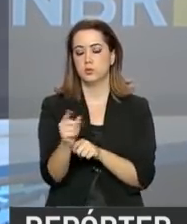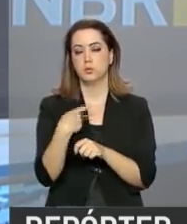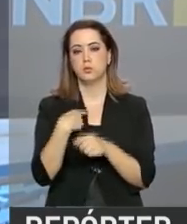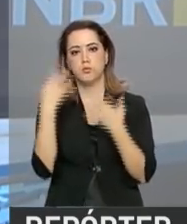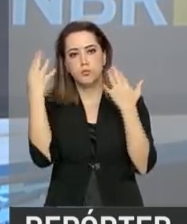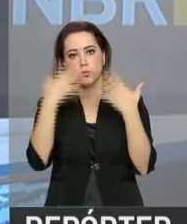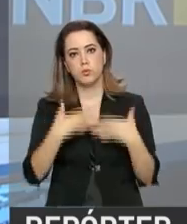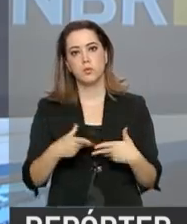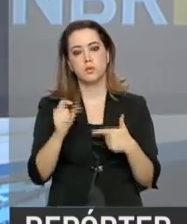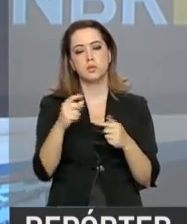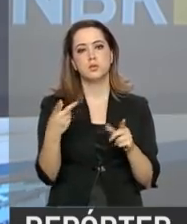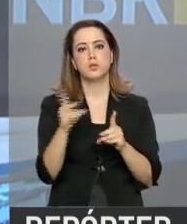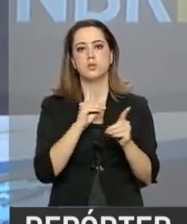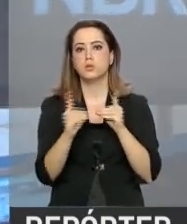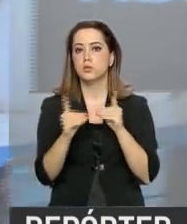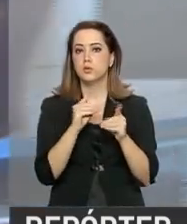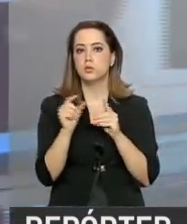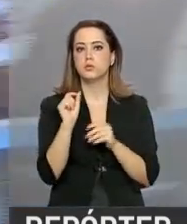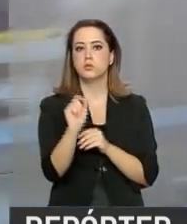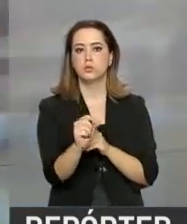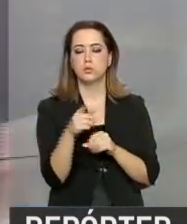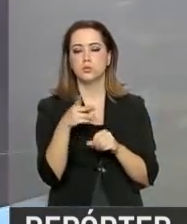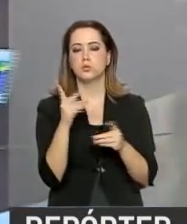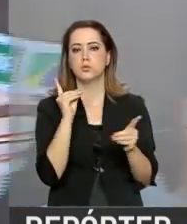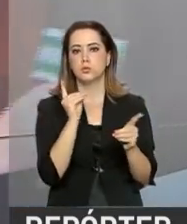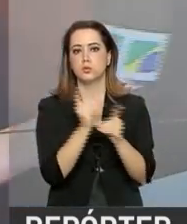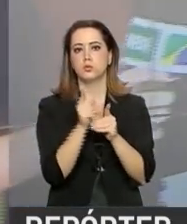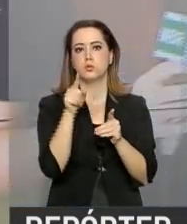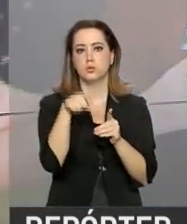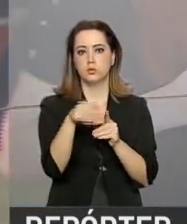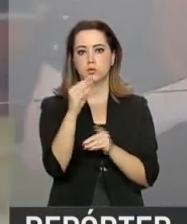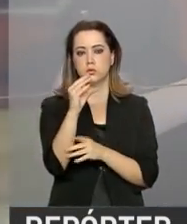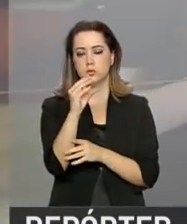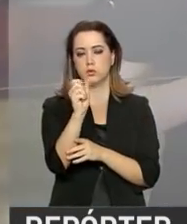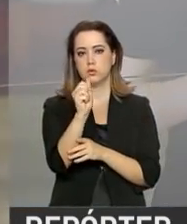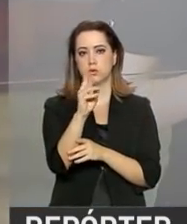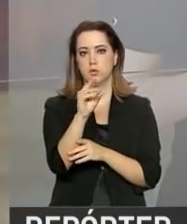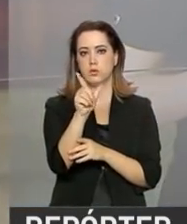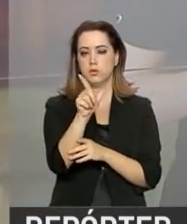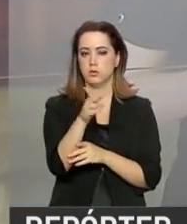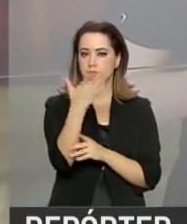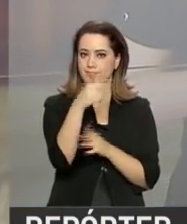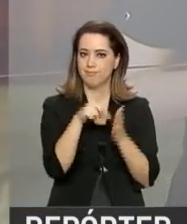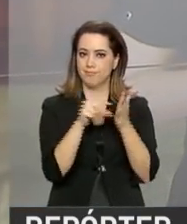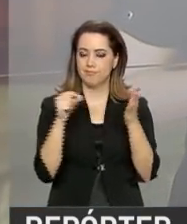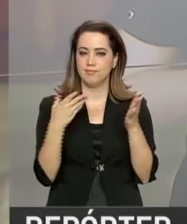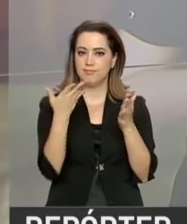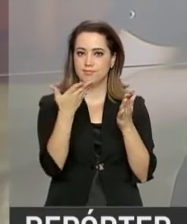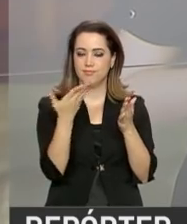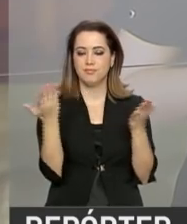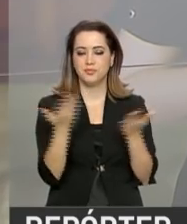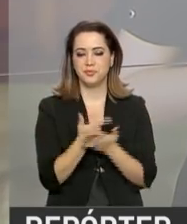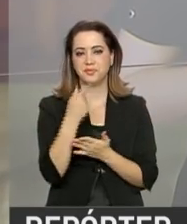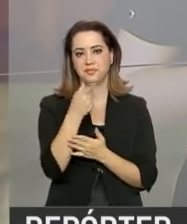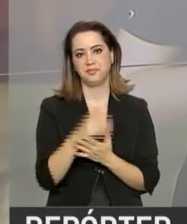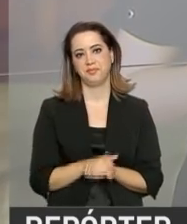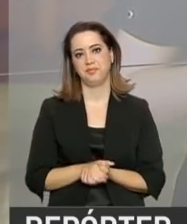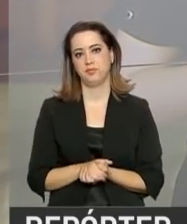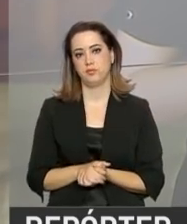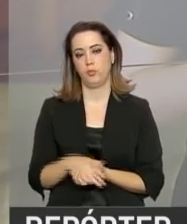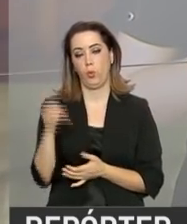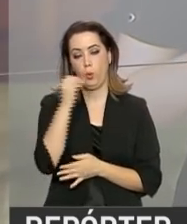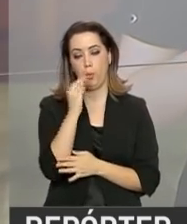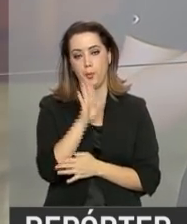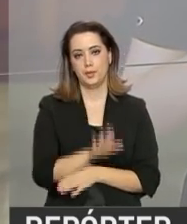discutido nesse encontro é a repórter Carolina Becker que está lá no palácio Planalto e conversa com a gente ao vivo Oi Carol Boa